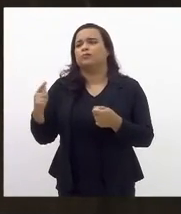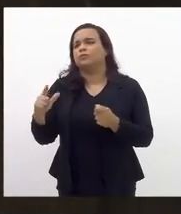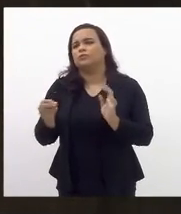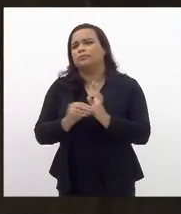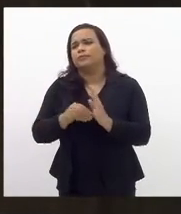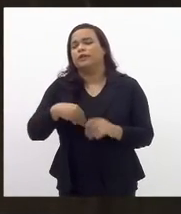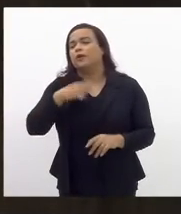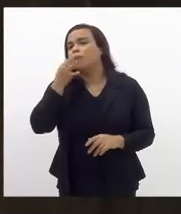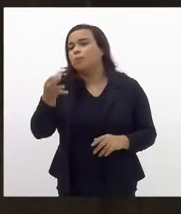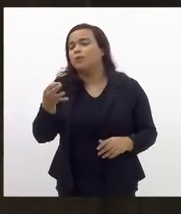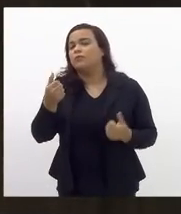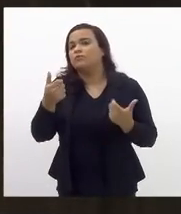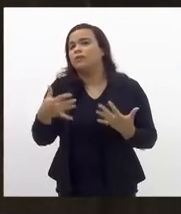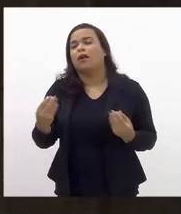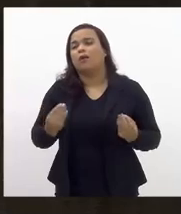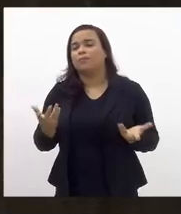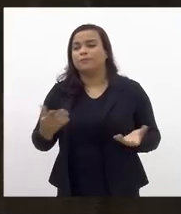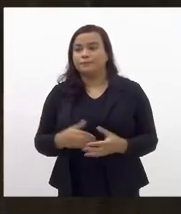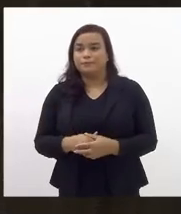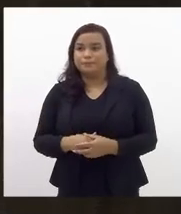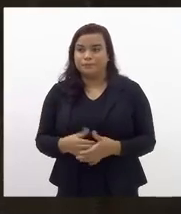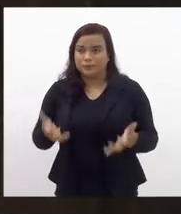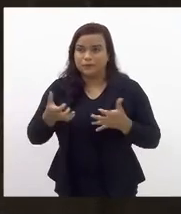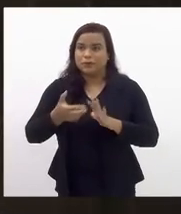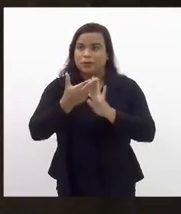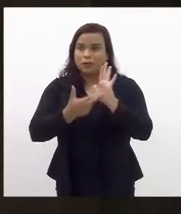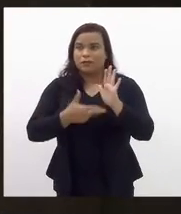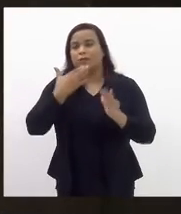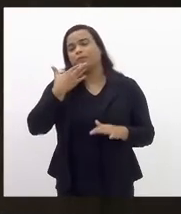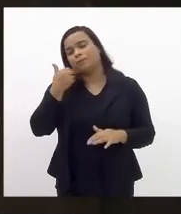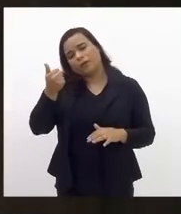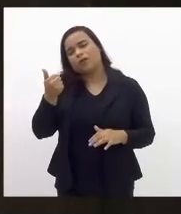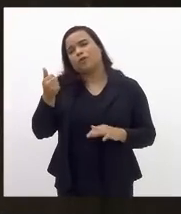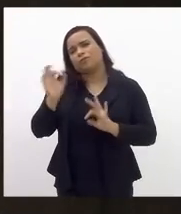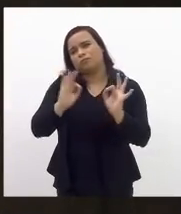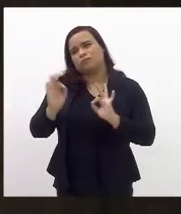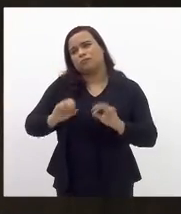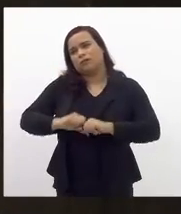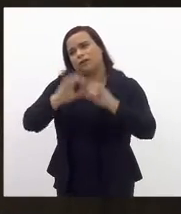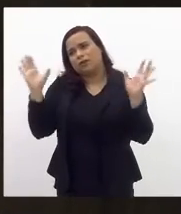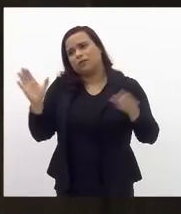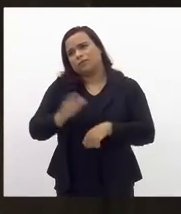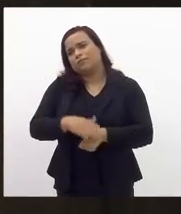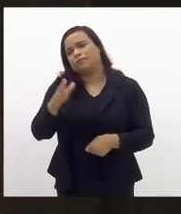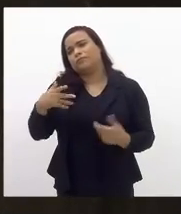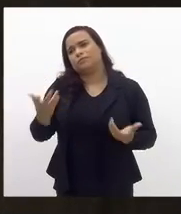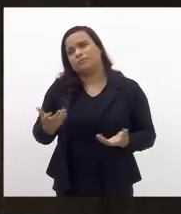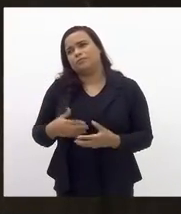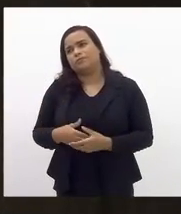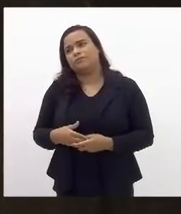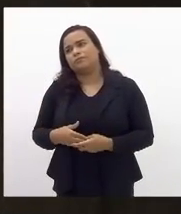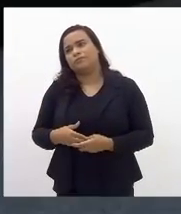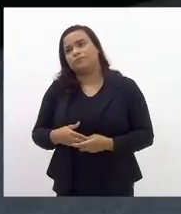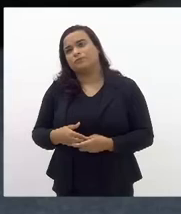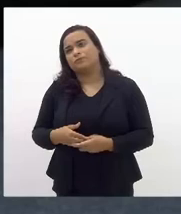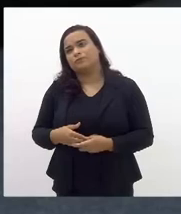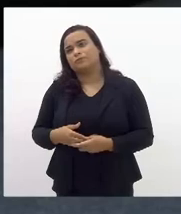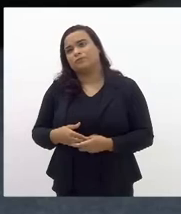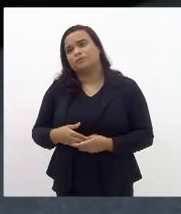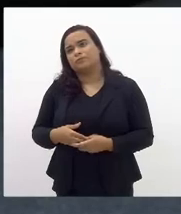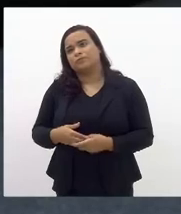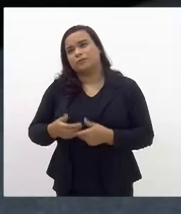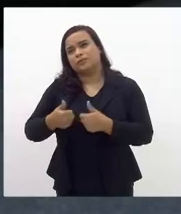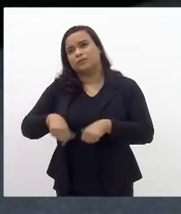aqui o parecer? Eu queria que essa redação ficasse clara. Se o senhor me Entendi. Sugerir essa redação... É porque está na